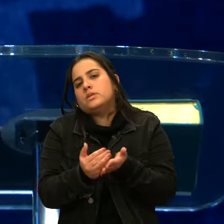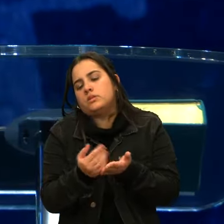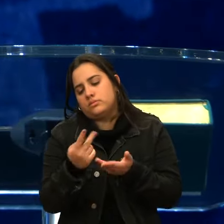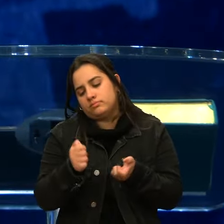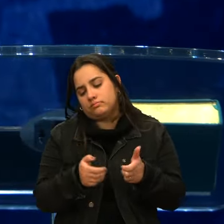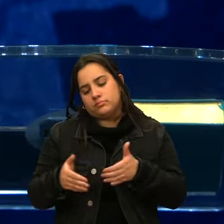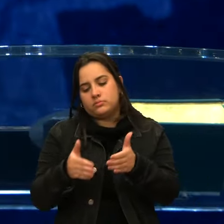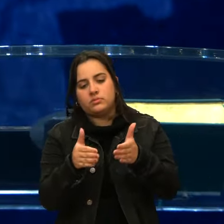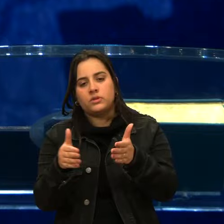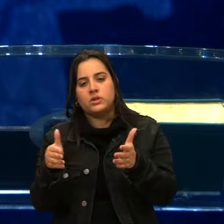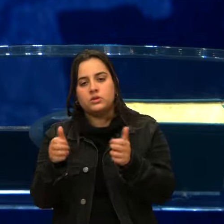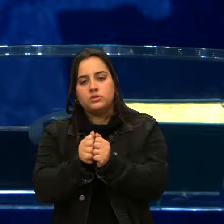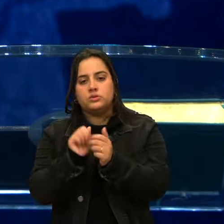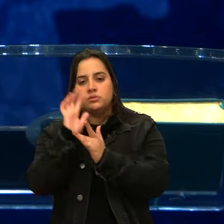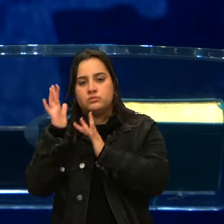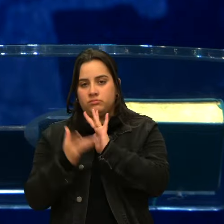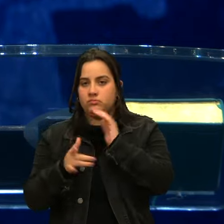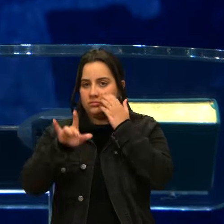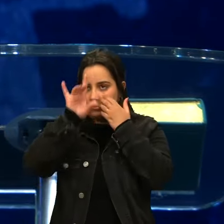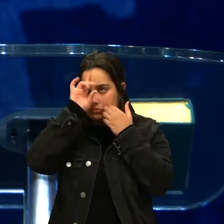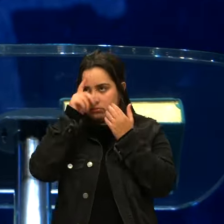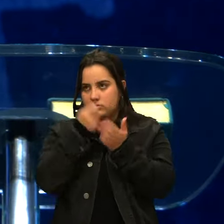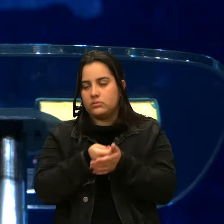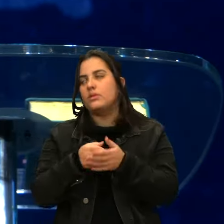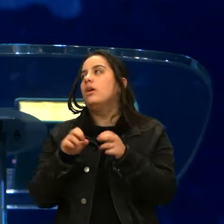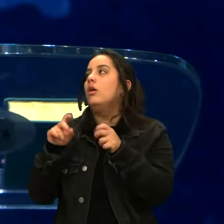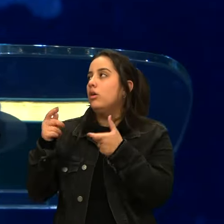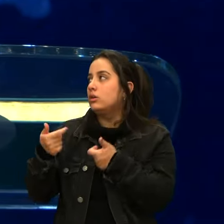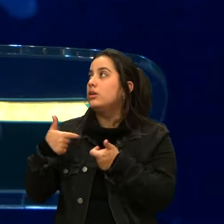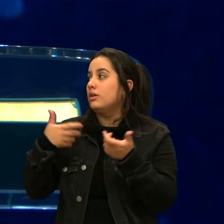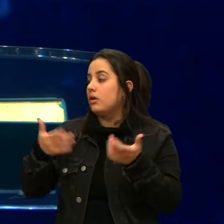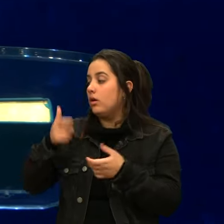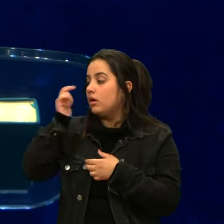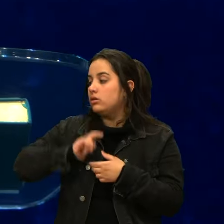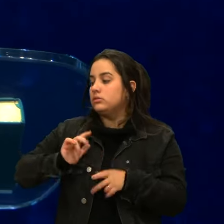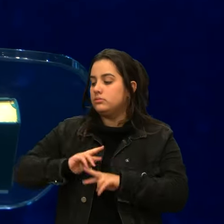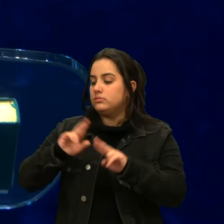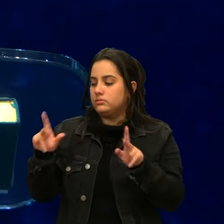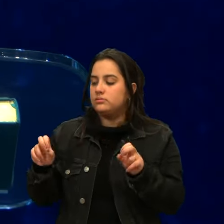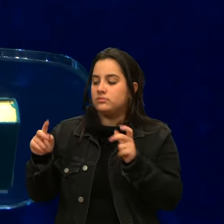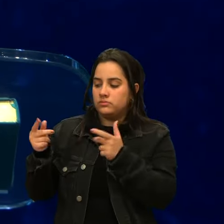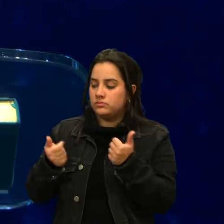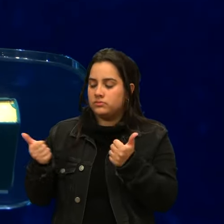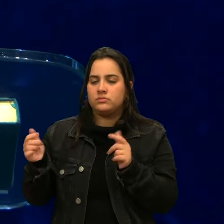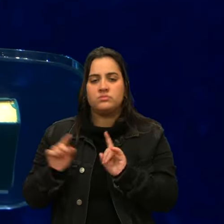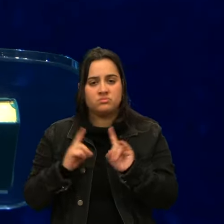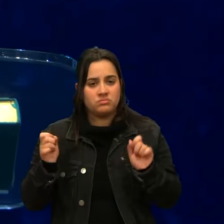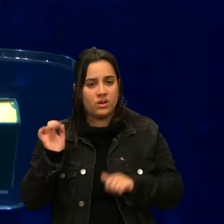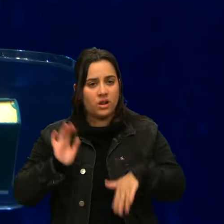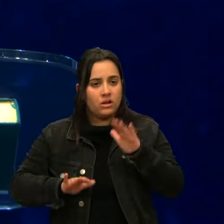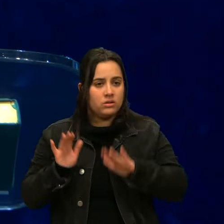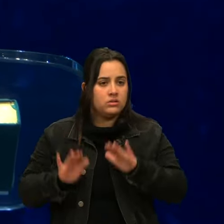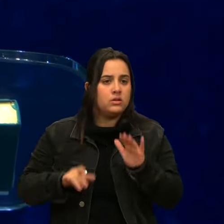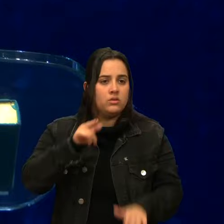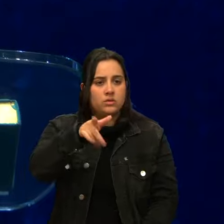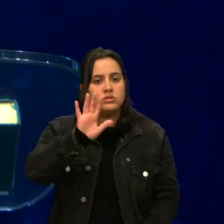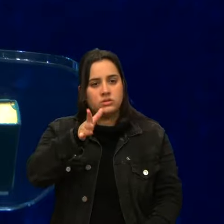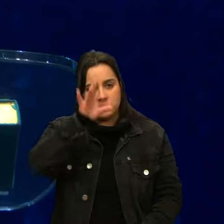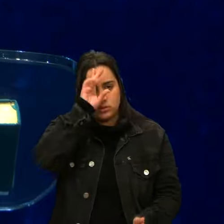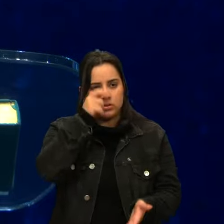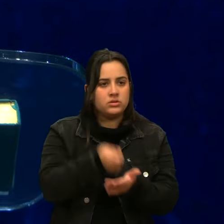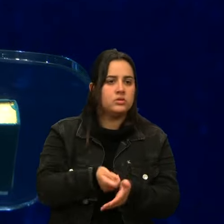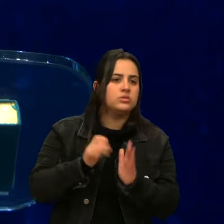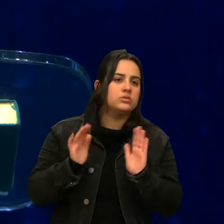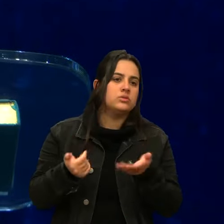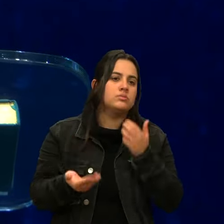vai decidir que, tudo bem, agora eu vou ser uma pessoa diferente e tudo mais. Mas talvez você já tenha decidido isso há